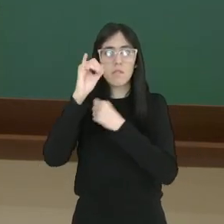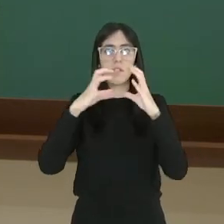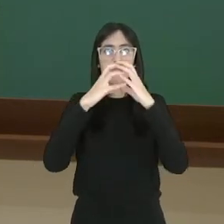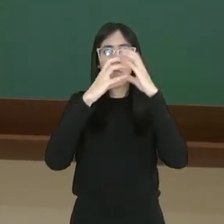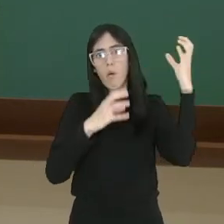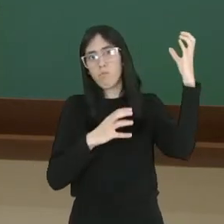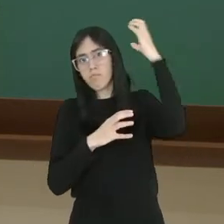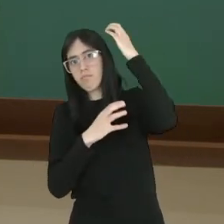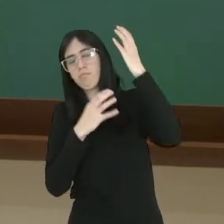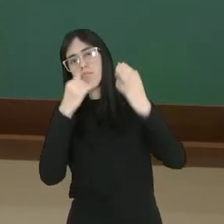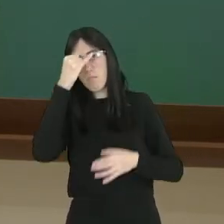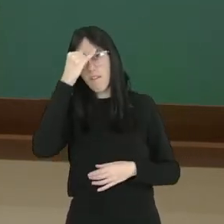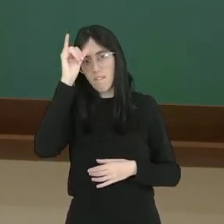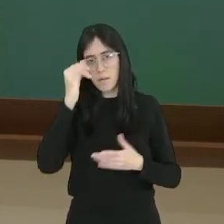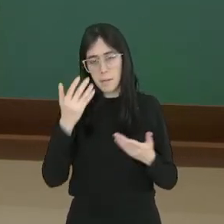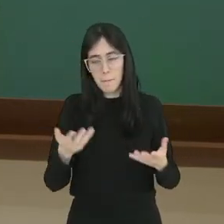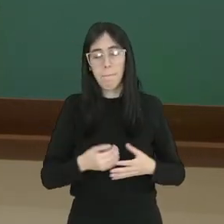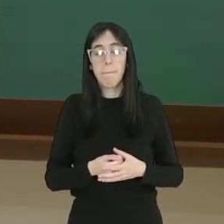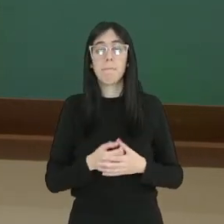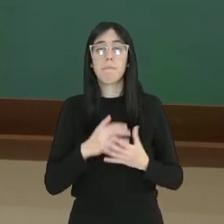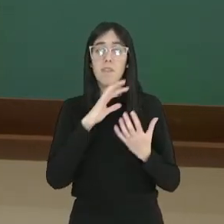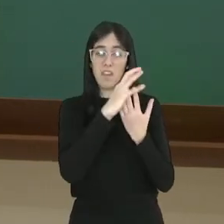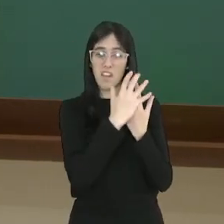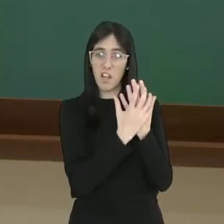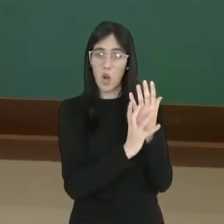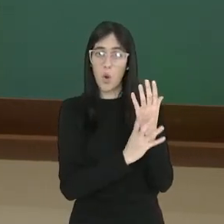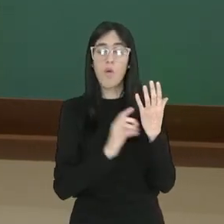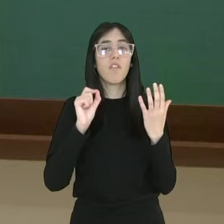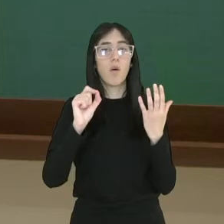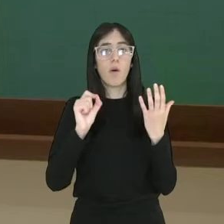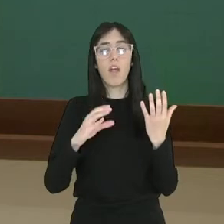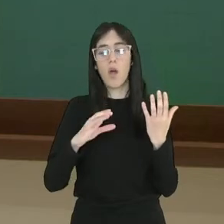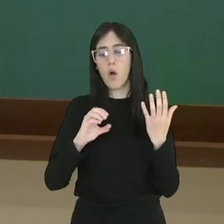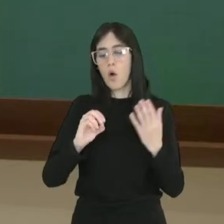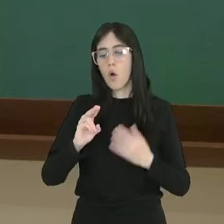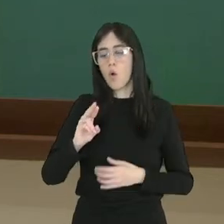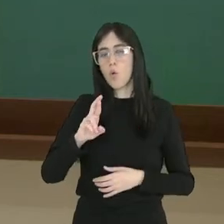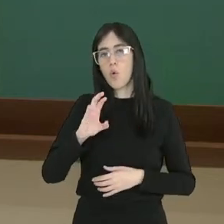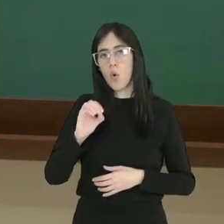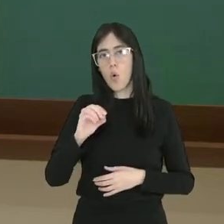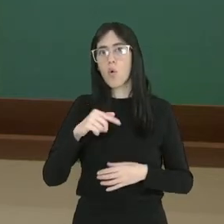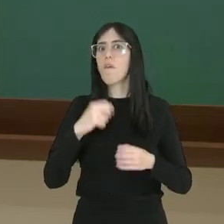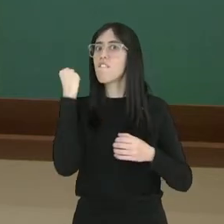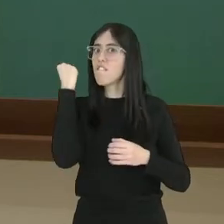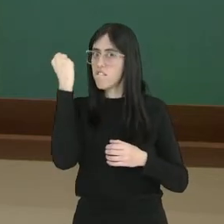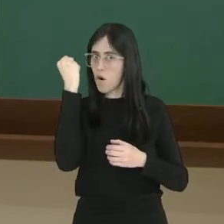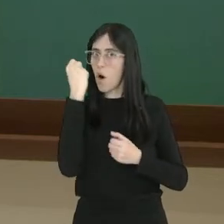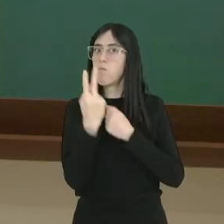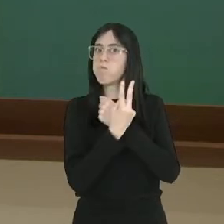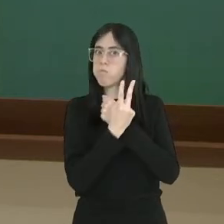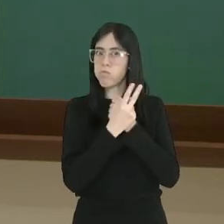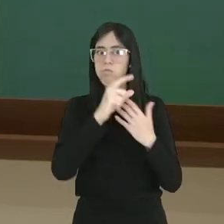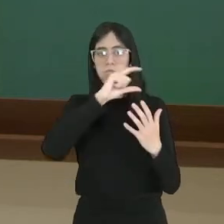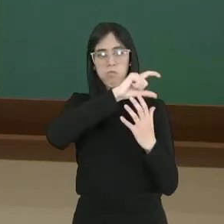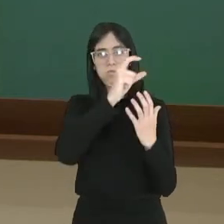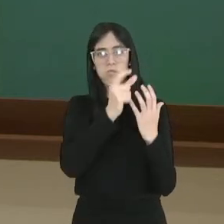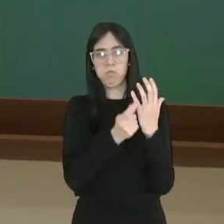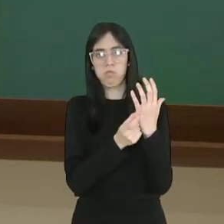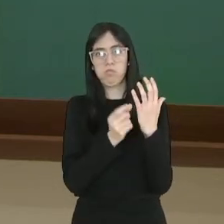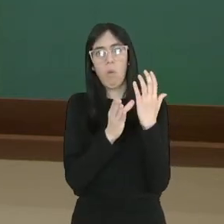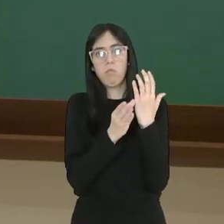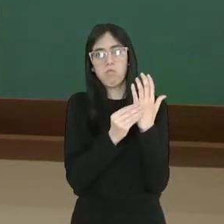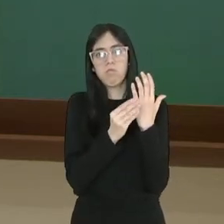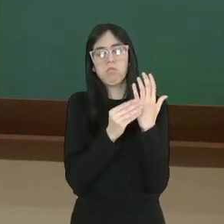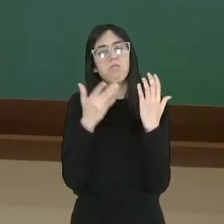cabeça desses atletas. As luvas dos receptores são de couro com costuras bem reforçadas. Ela é redonda e